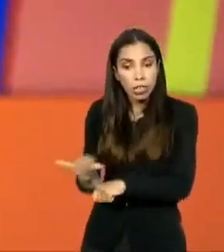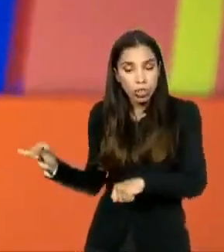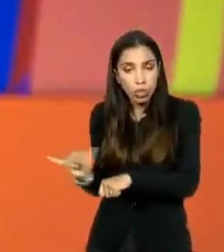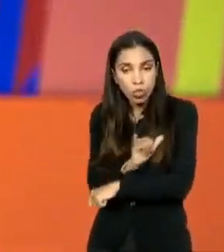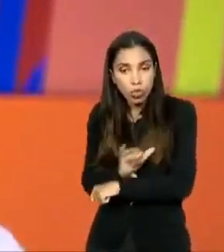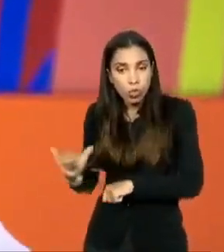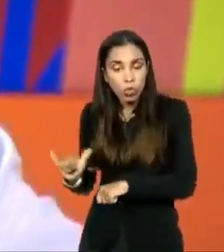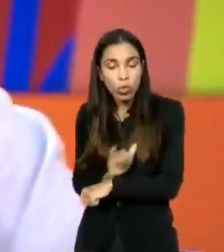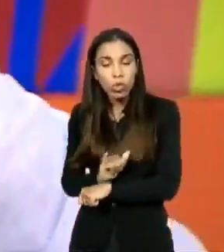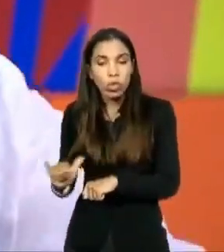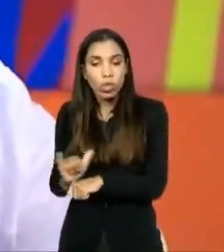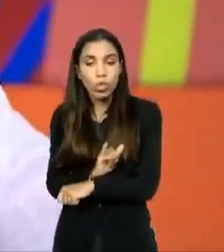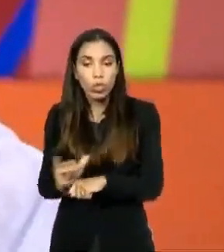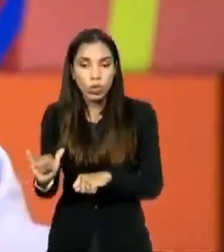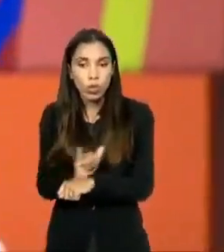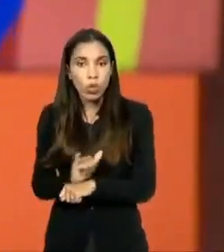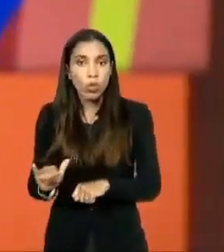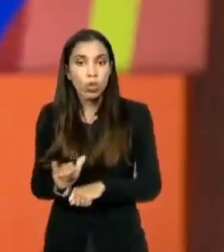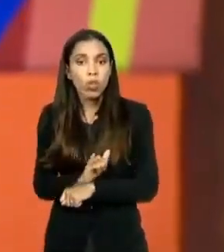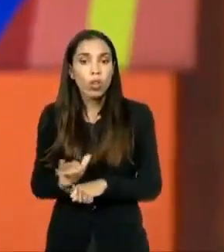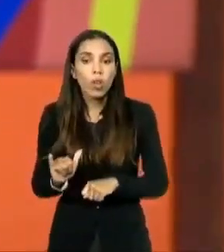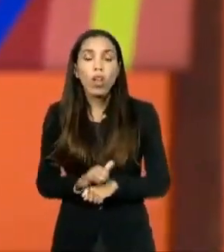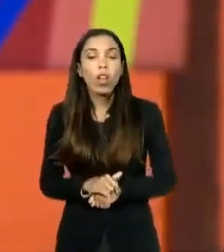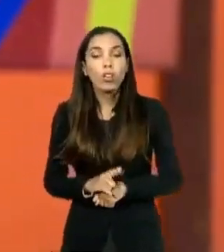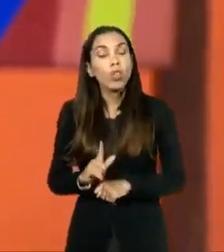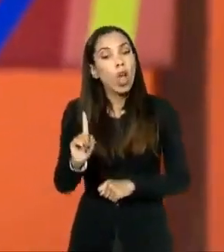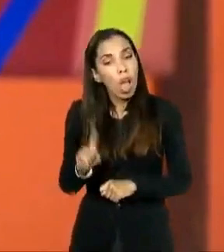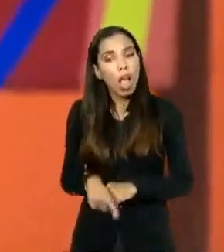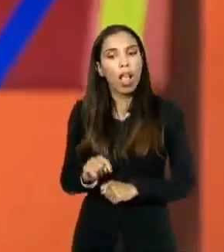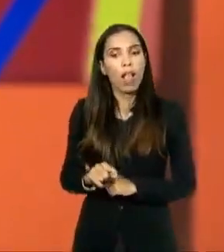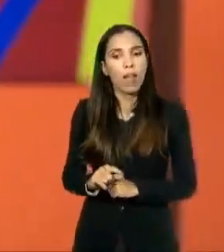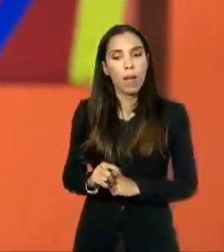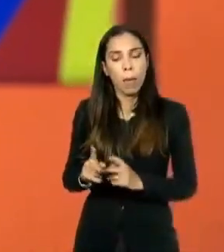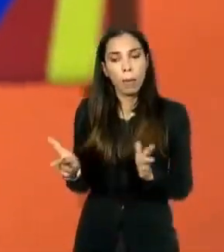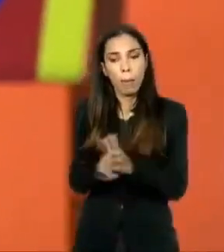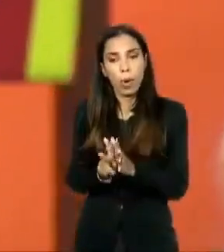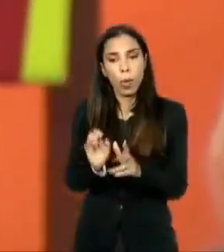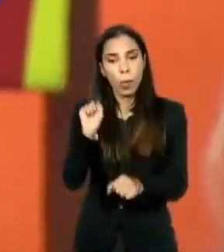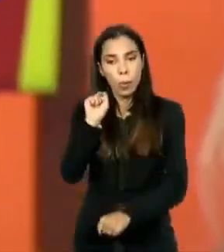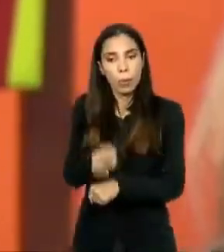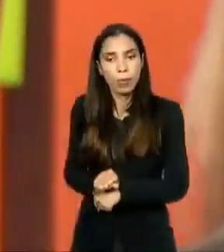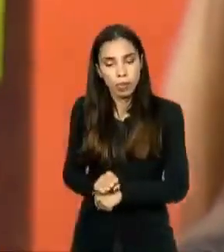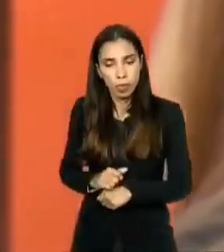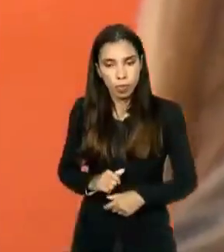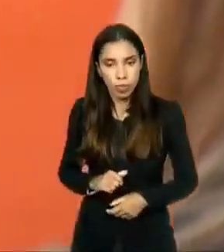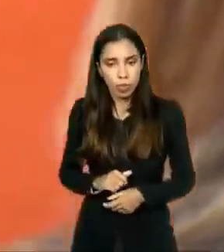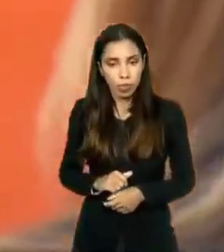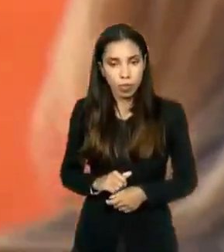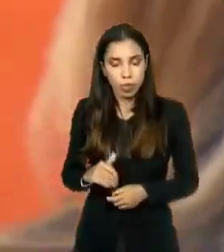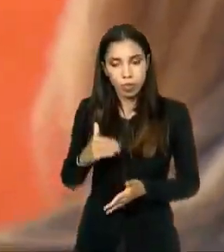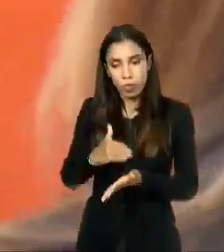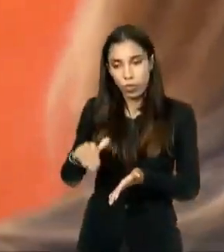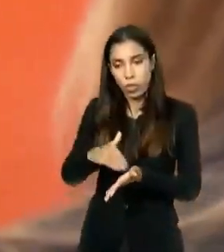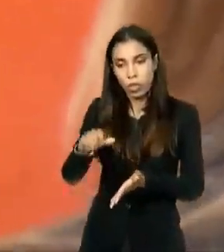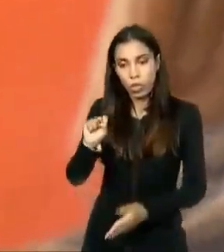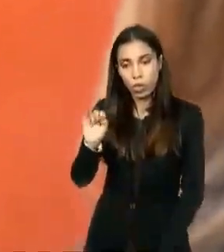Entendeu? Então, houve uma maneira de dar uma parada. Aí entrou o escritório de Sobral